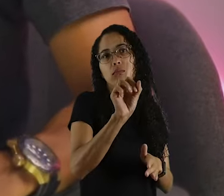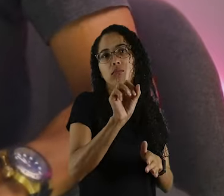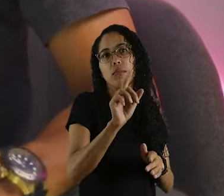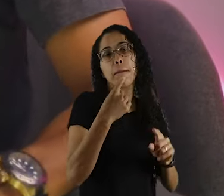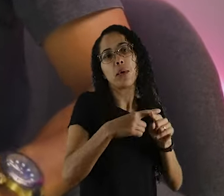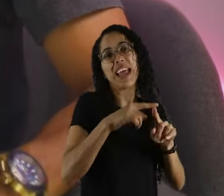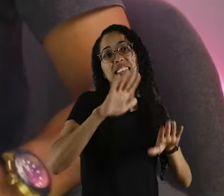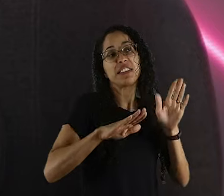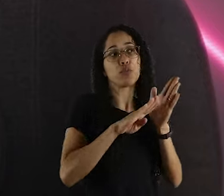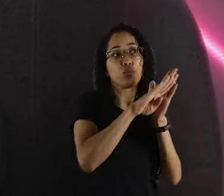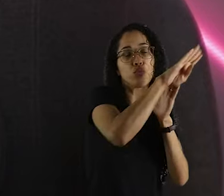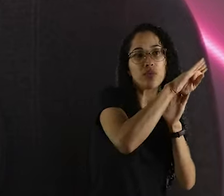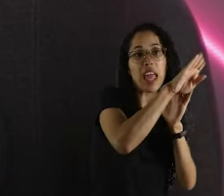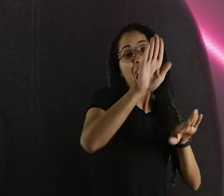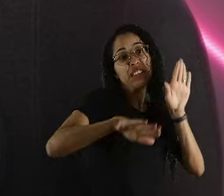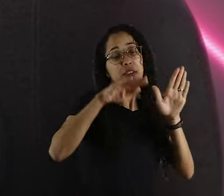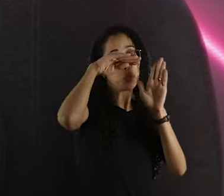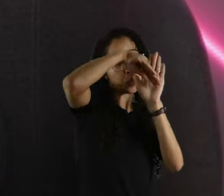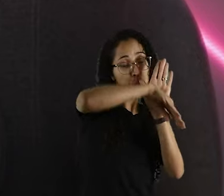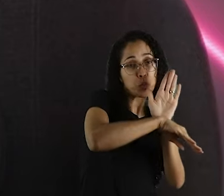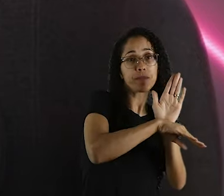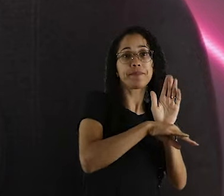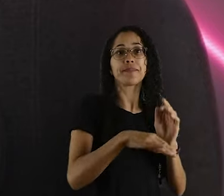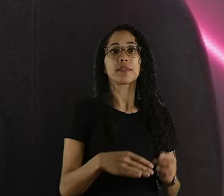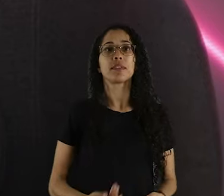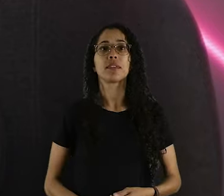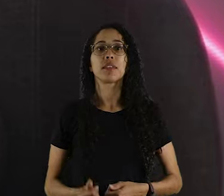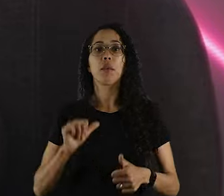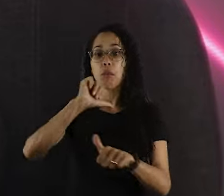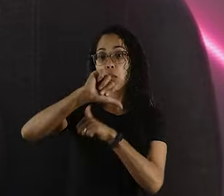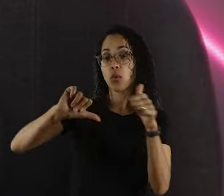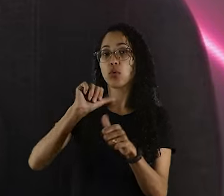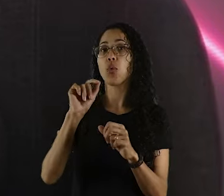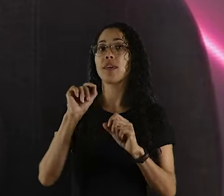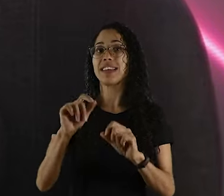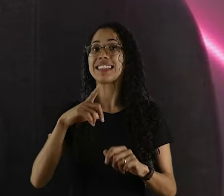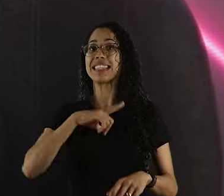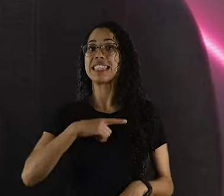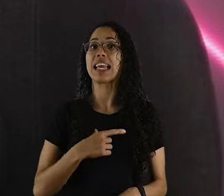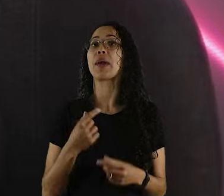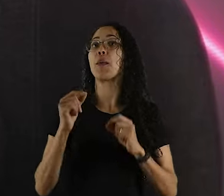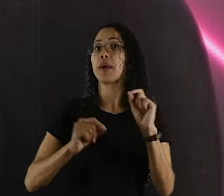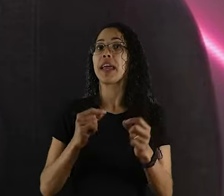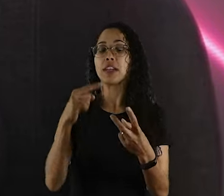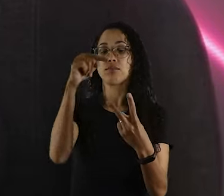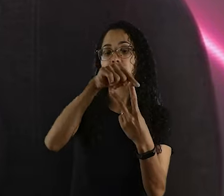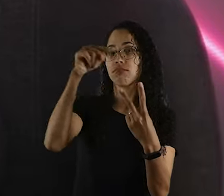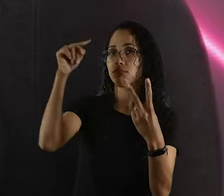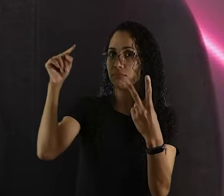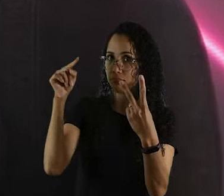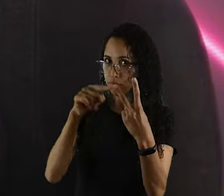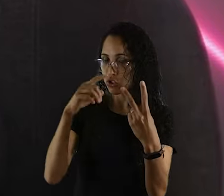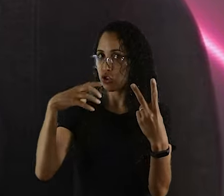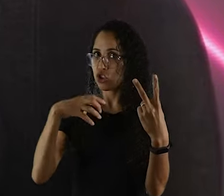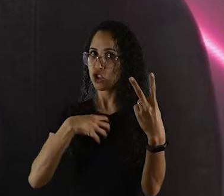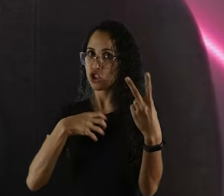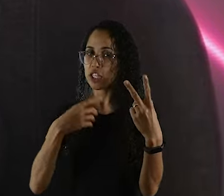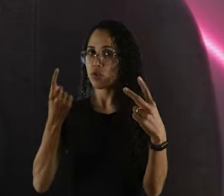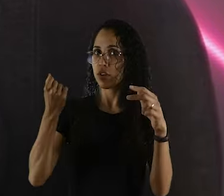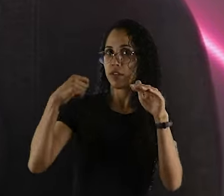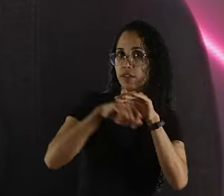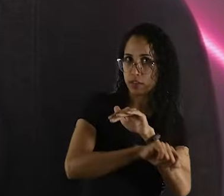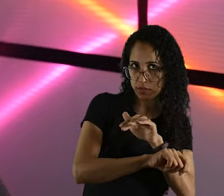ou valorização. O que mudou bastante é tu ver que existem vários, assim, que existem dois, pelo menos mais de dois tipos de jeito de tu